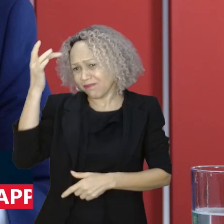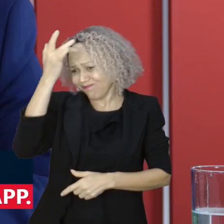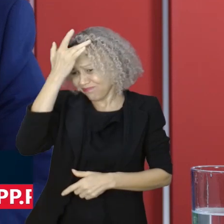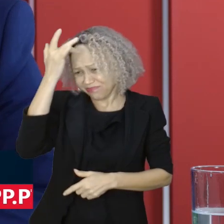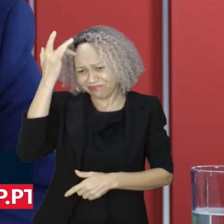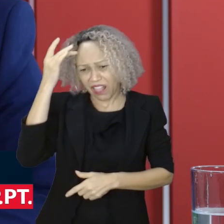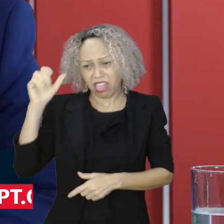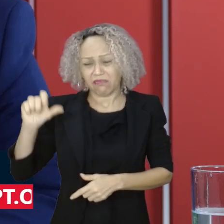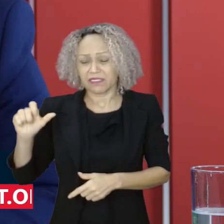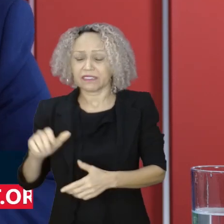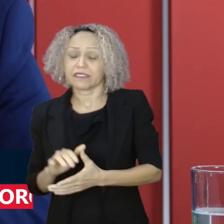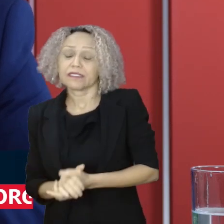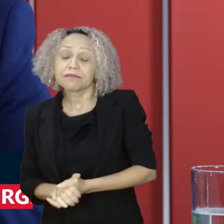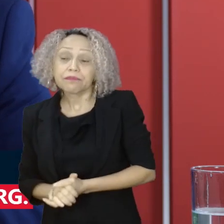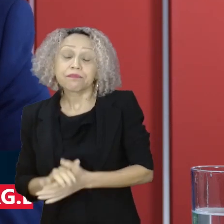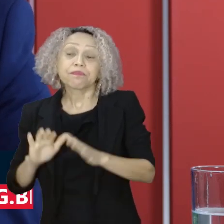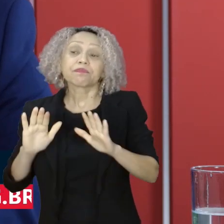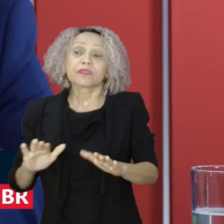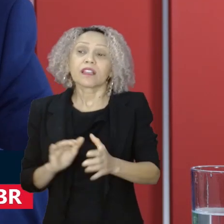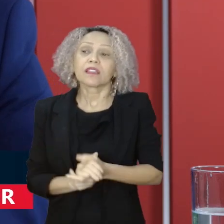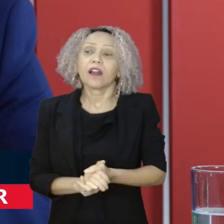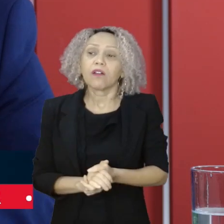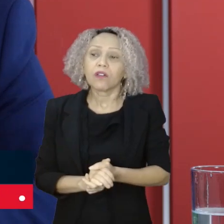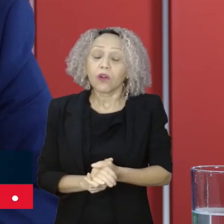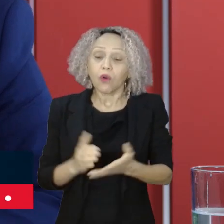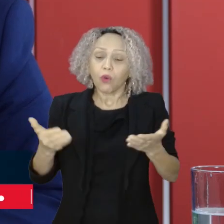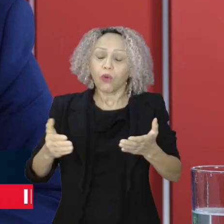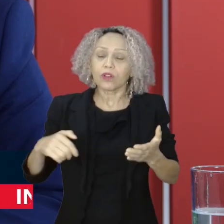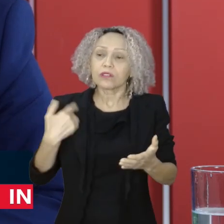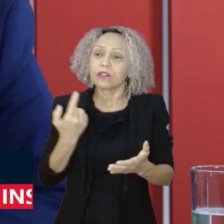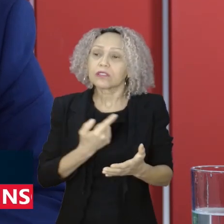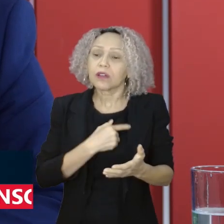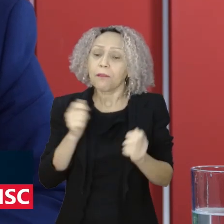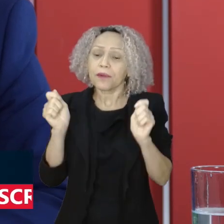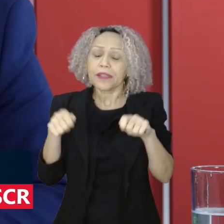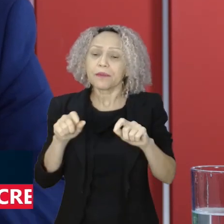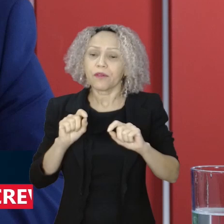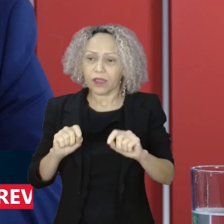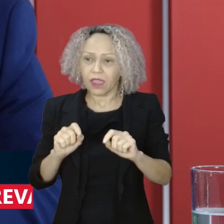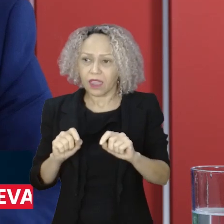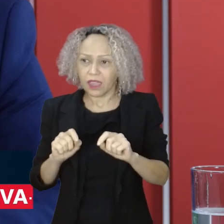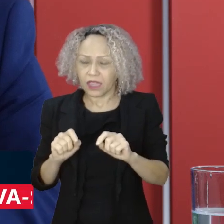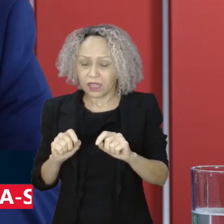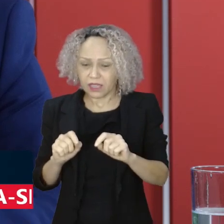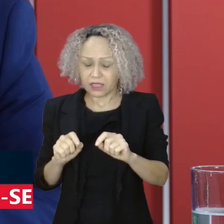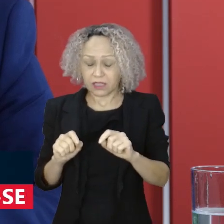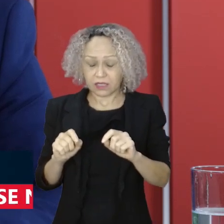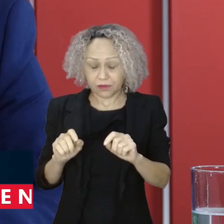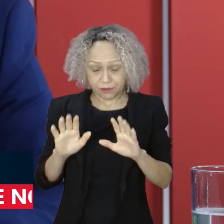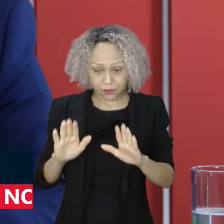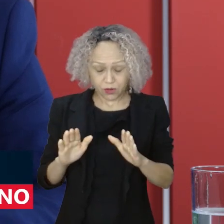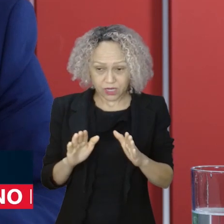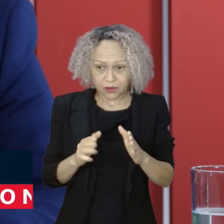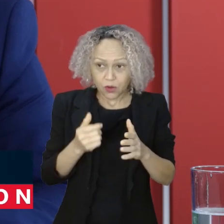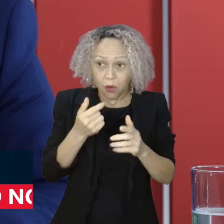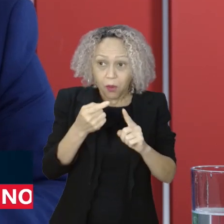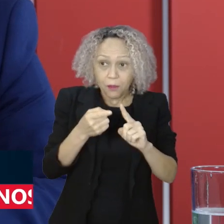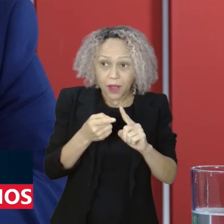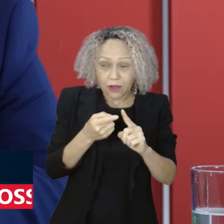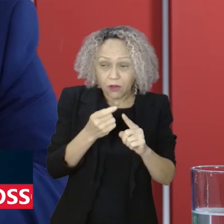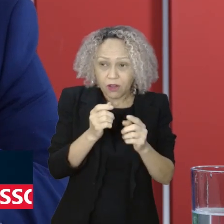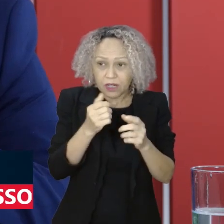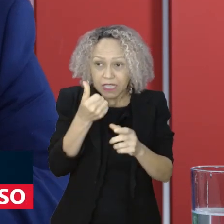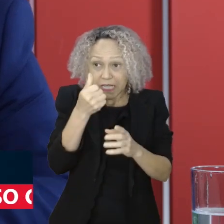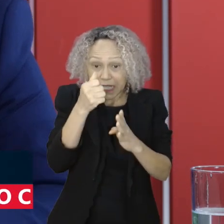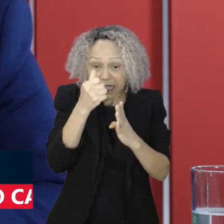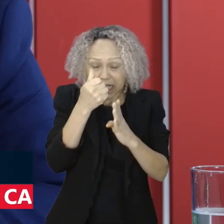comunidades, nos locais em que as pessoas vivem. Então, hoje, a gente está podendo entregar, finalizamos esse primeiro semestre com